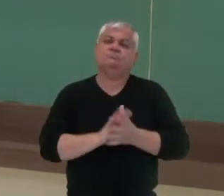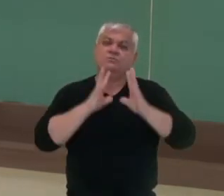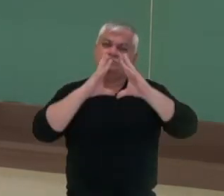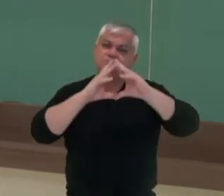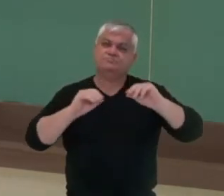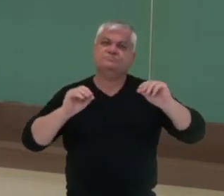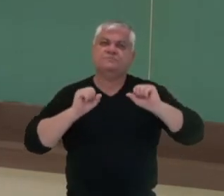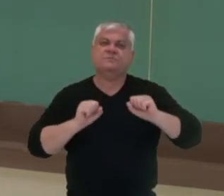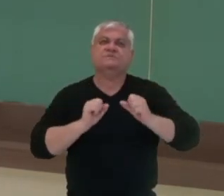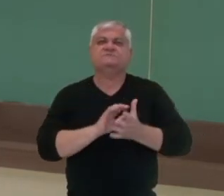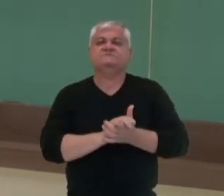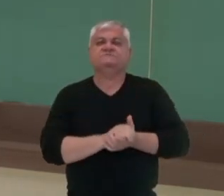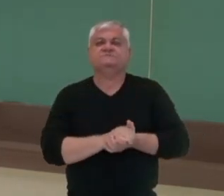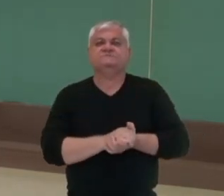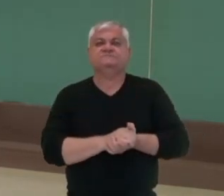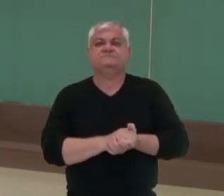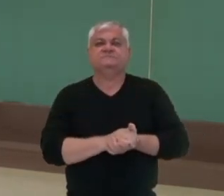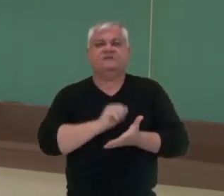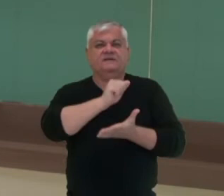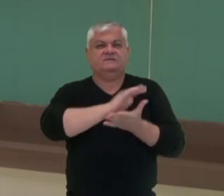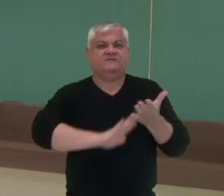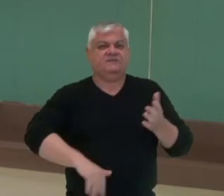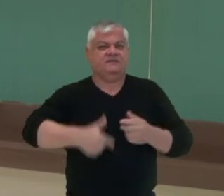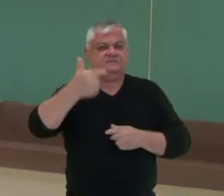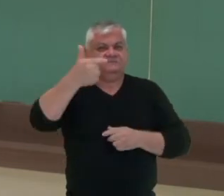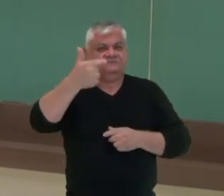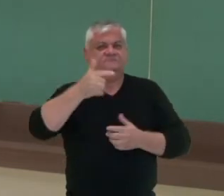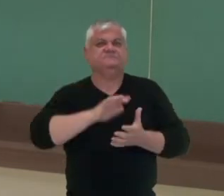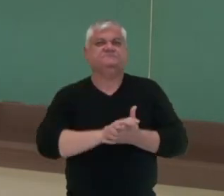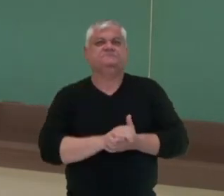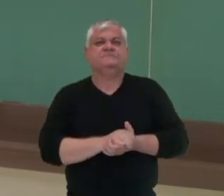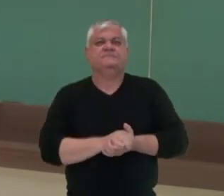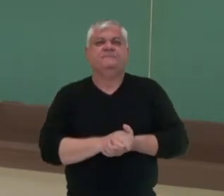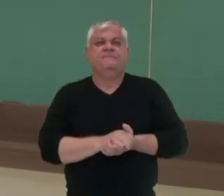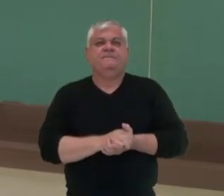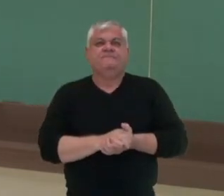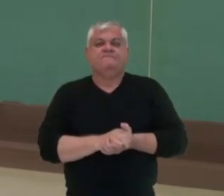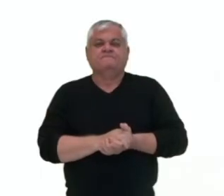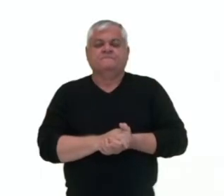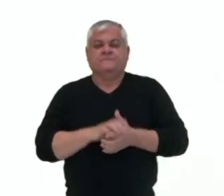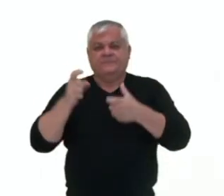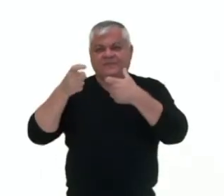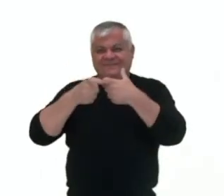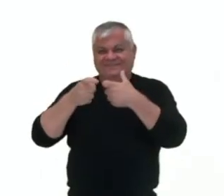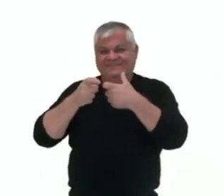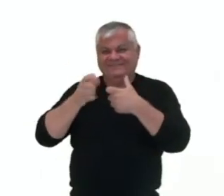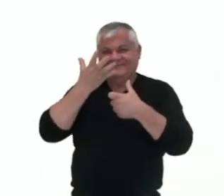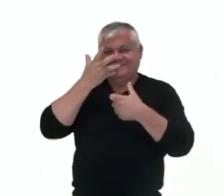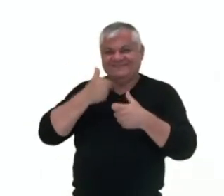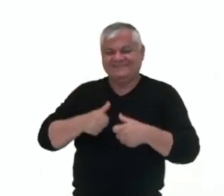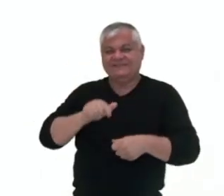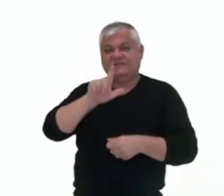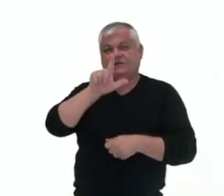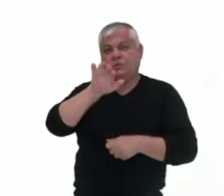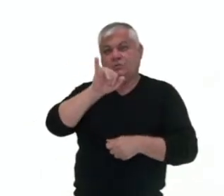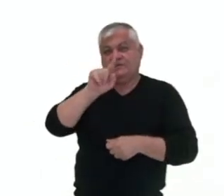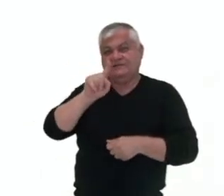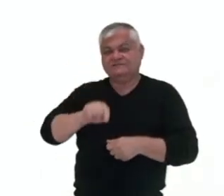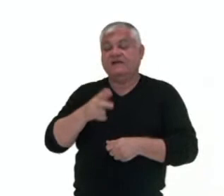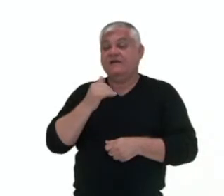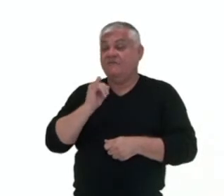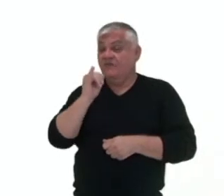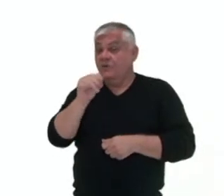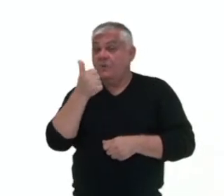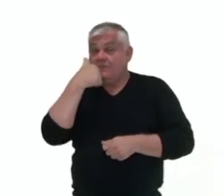da leucemia. Vamos para uma atividade. O pediatra da Luísa solicitou que sua mãe